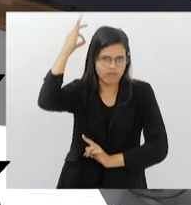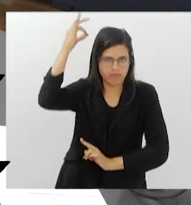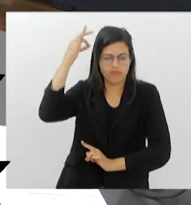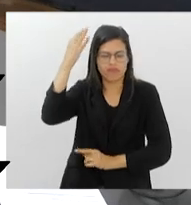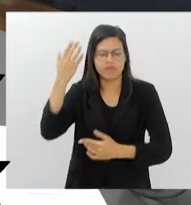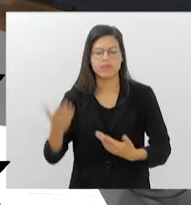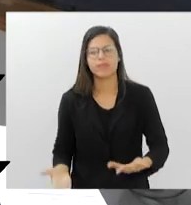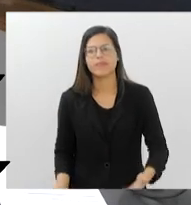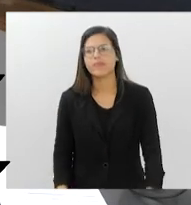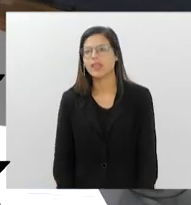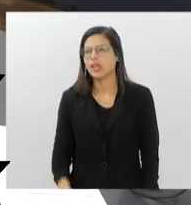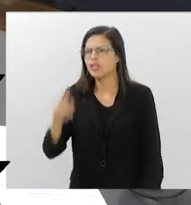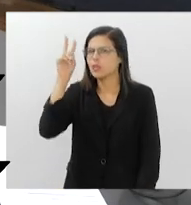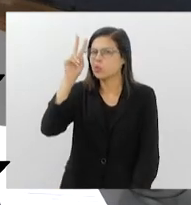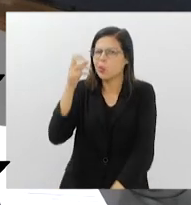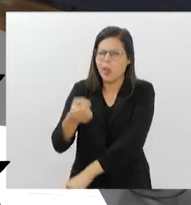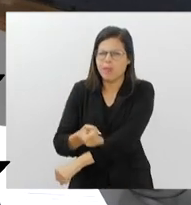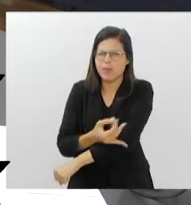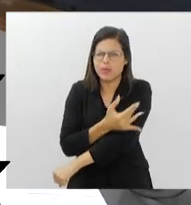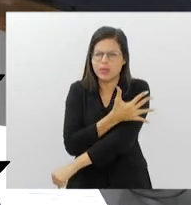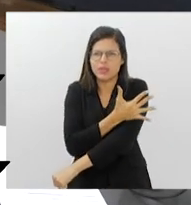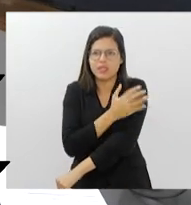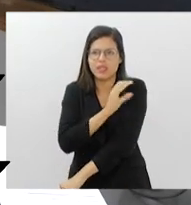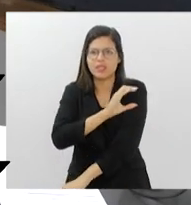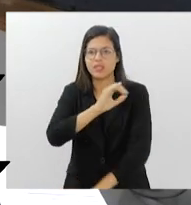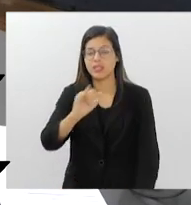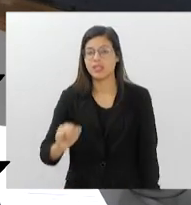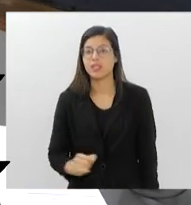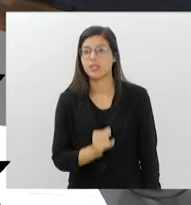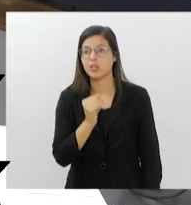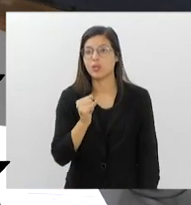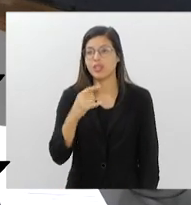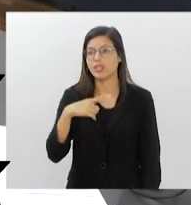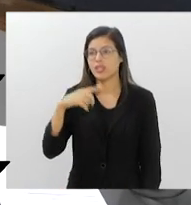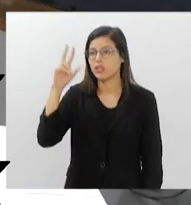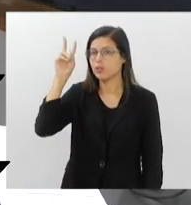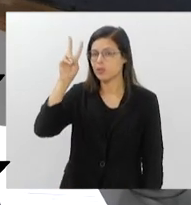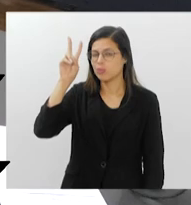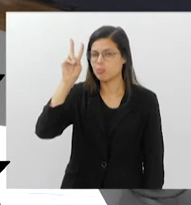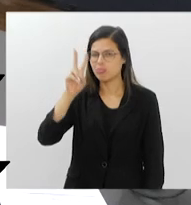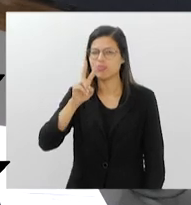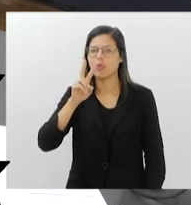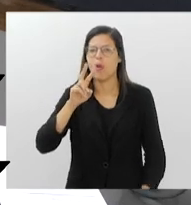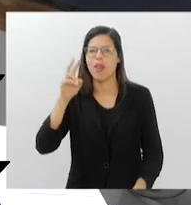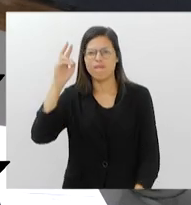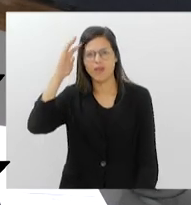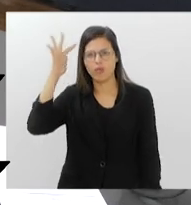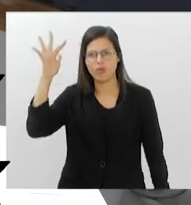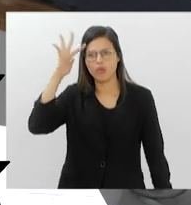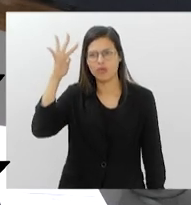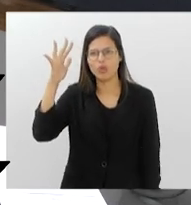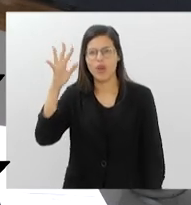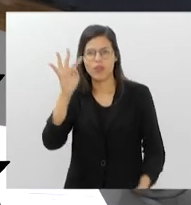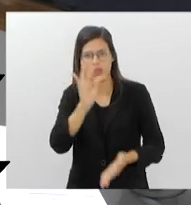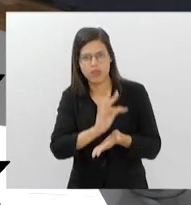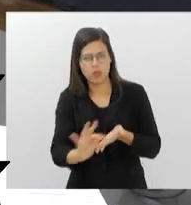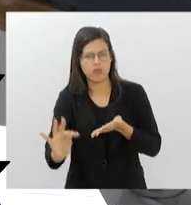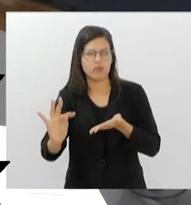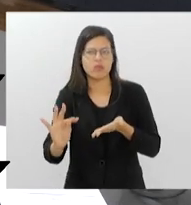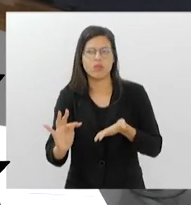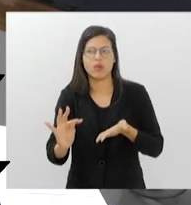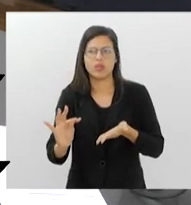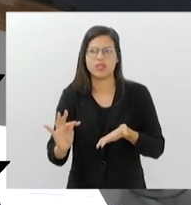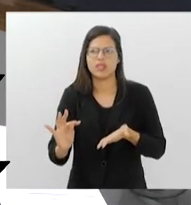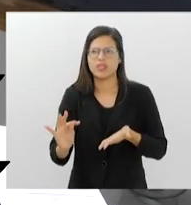extasiado com tanta informação histórica teológica e filosófica Eu até me pergunto quem andou